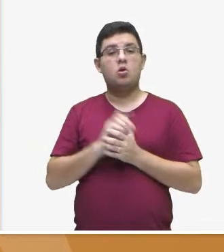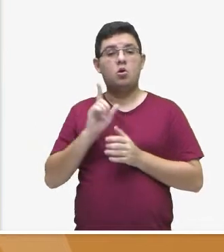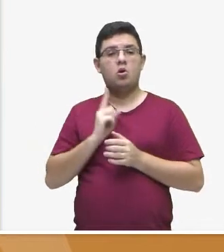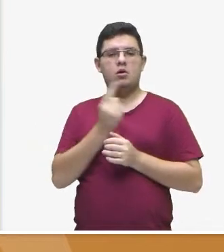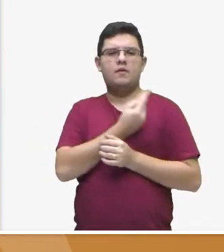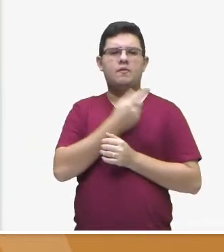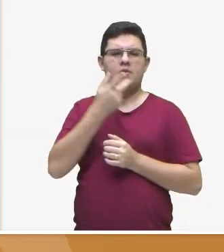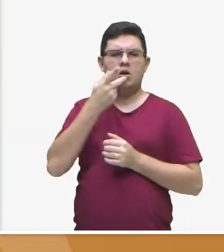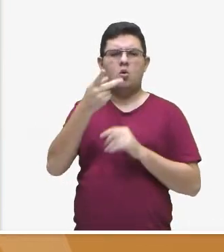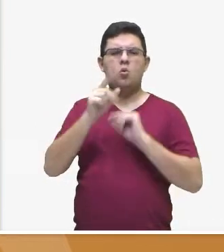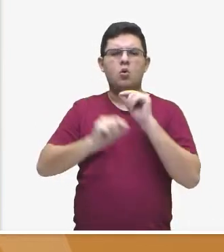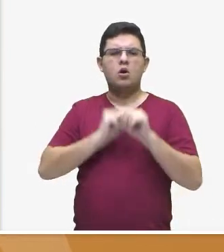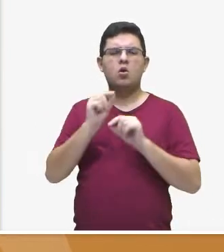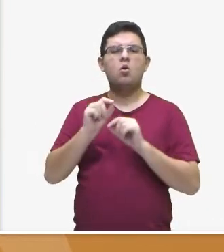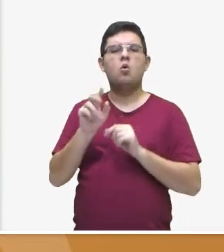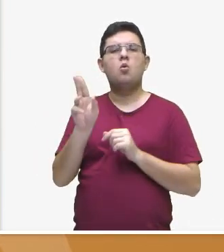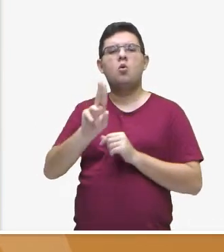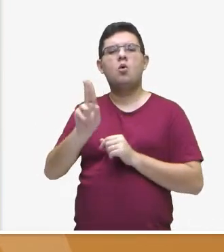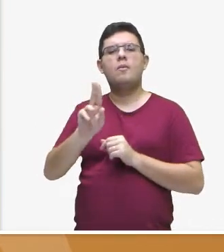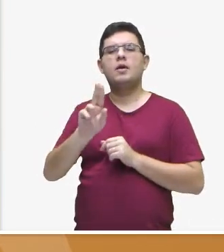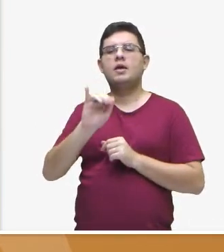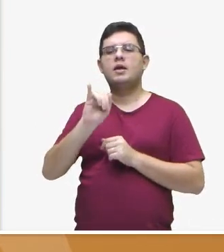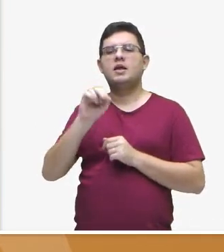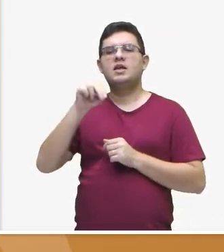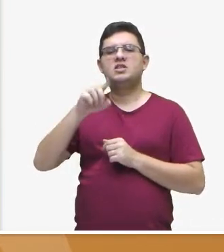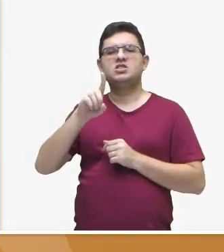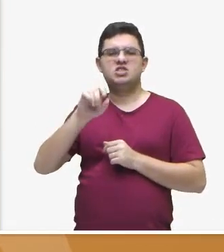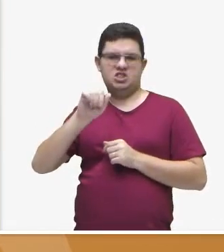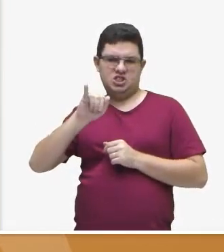indígenas, porque aqui moravam os tupis,